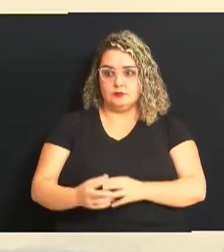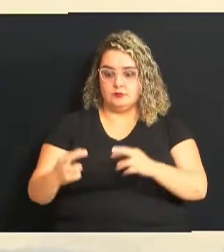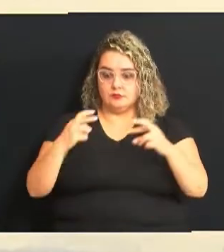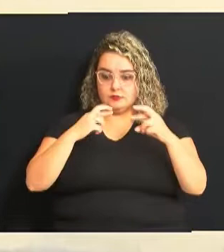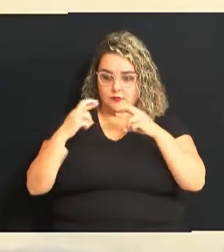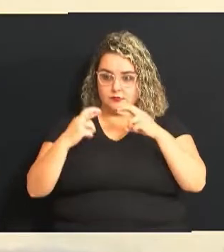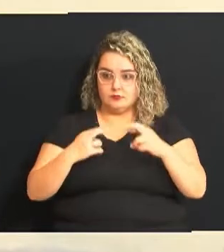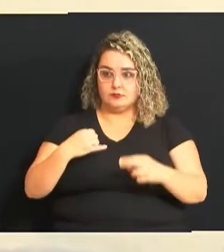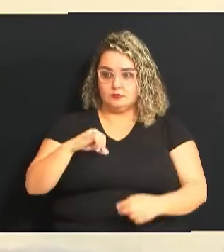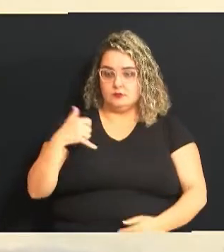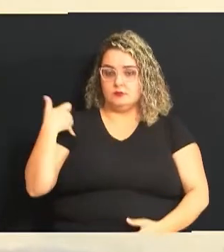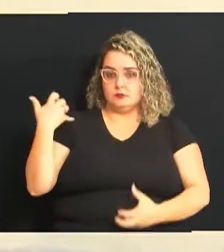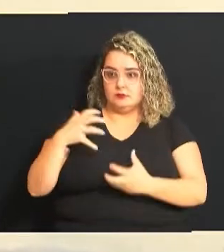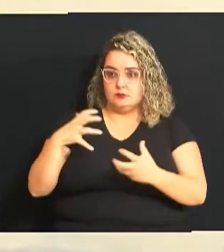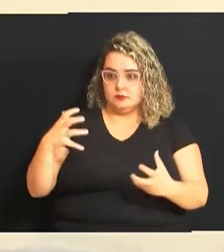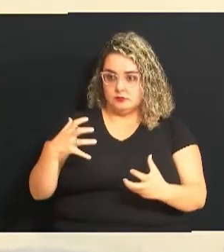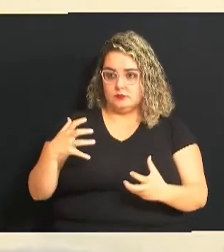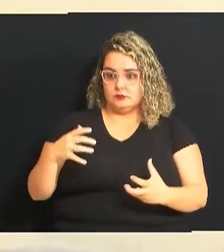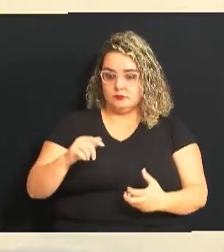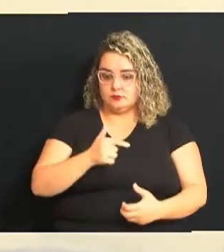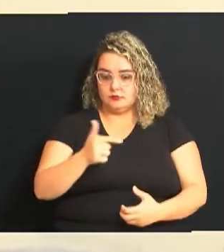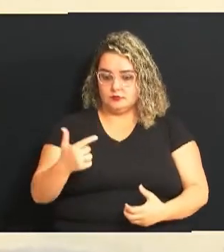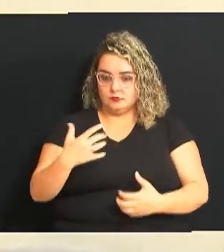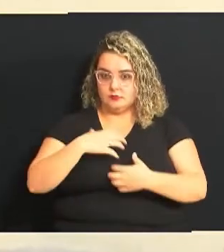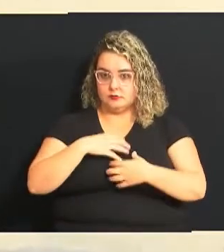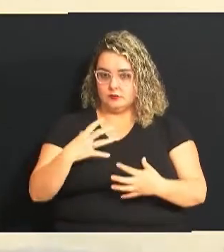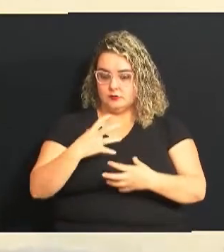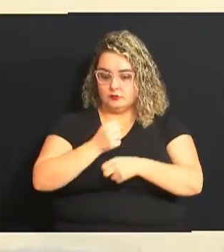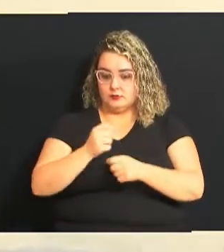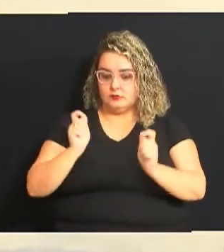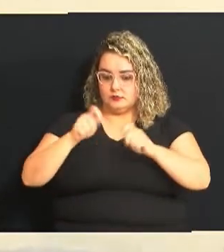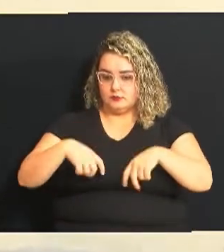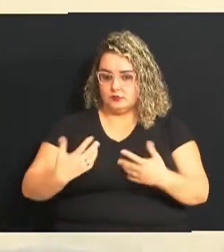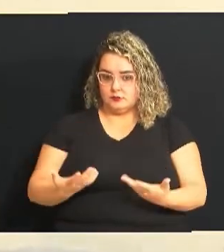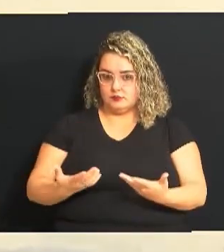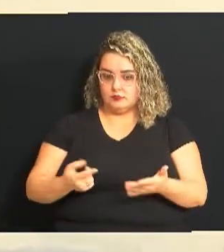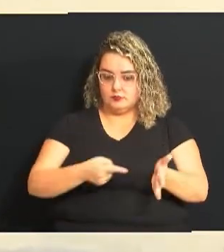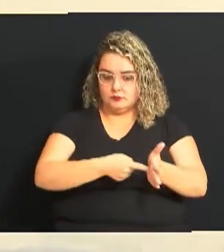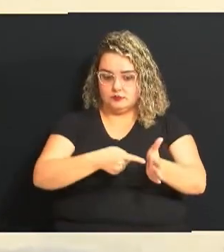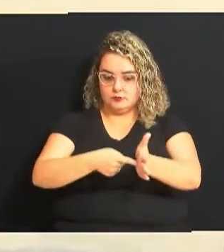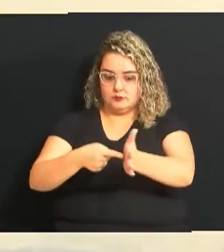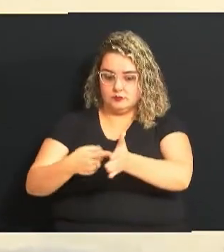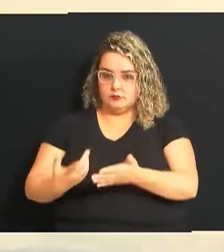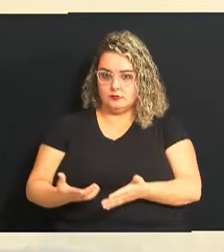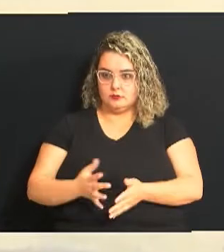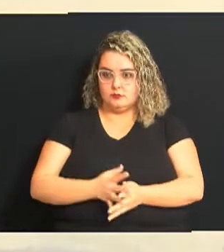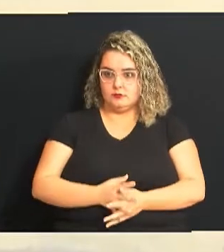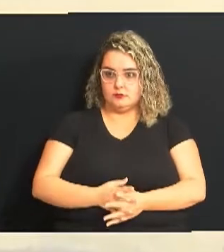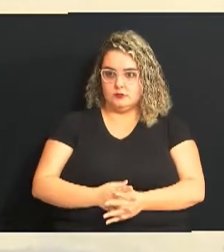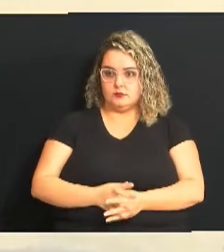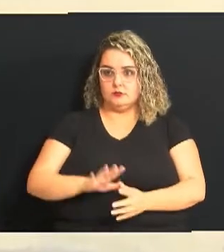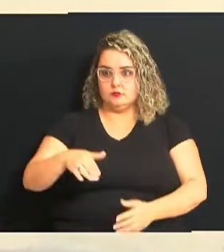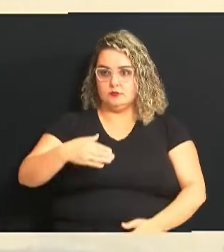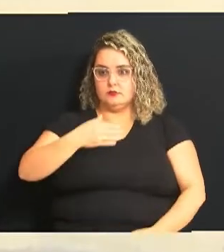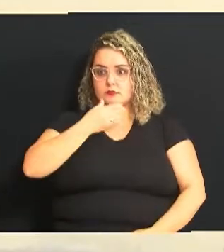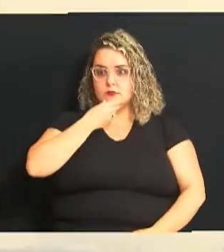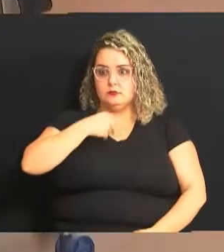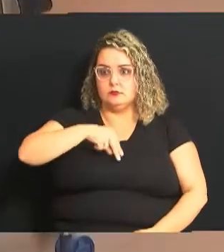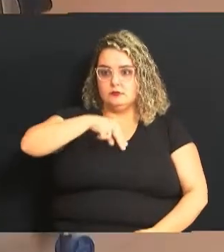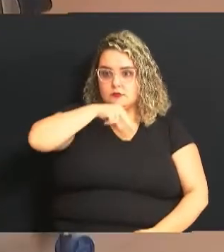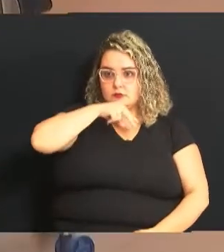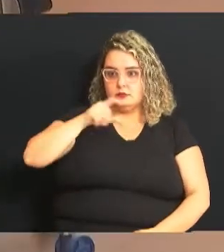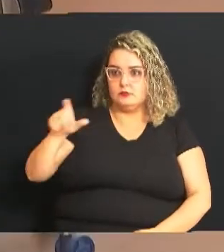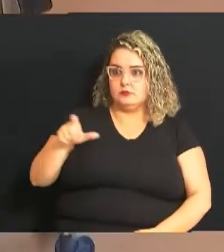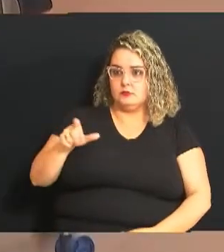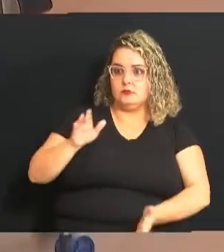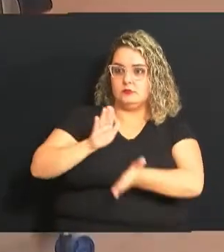se o idoso não se sente fortalecido efetivamente para denunciar. É quando o neto fica com cartão, gasta